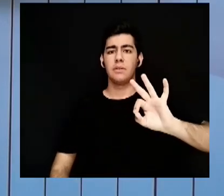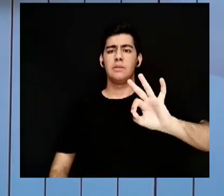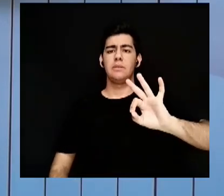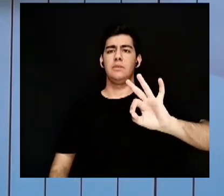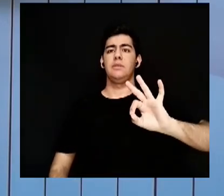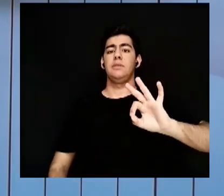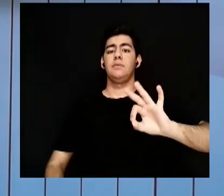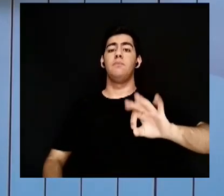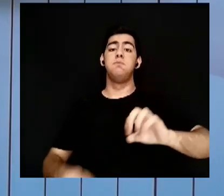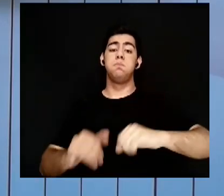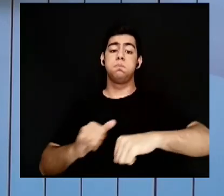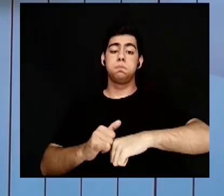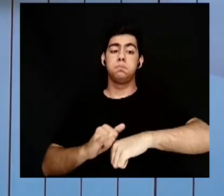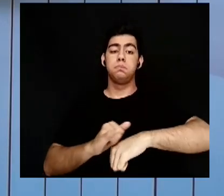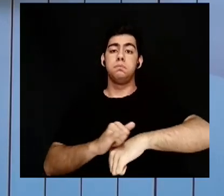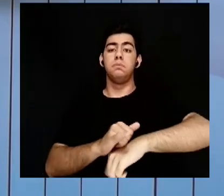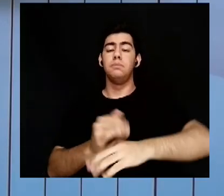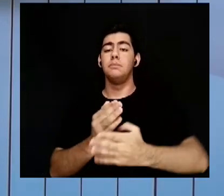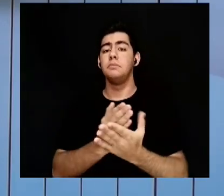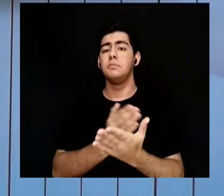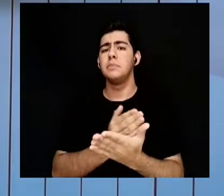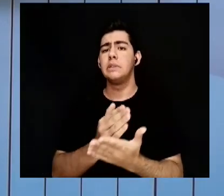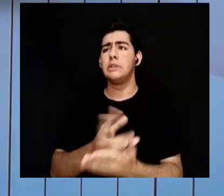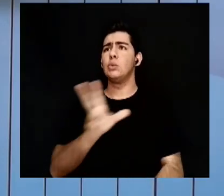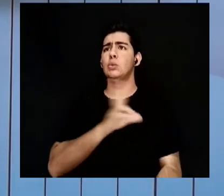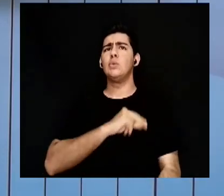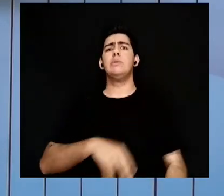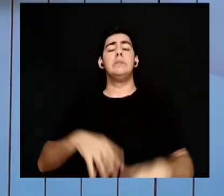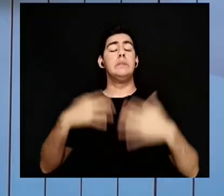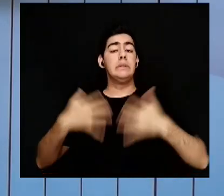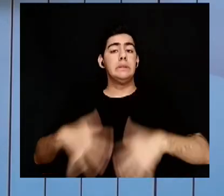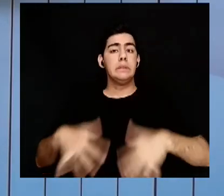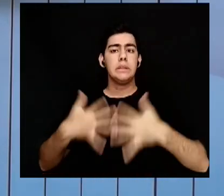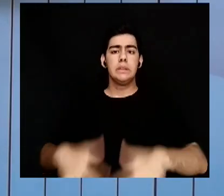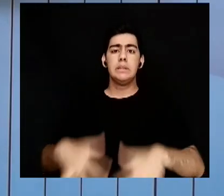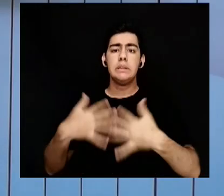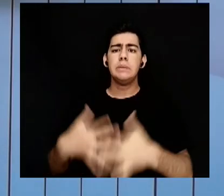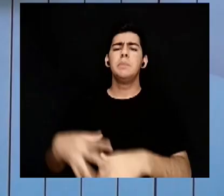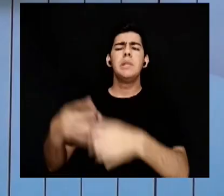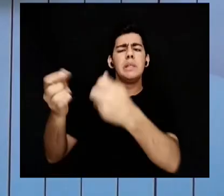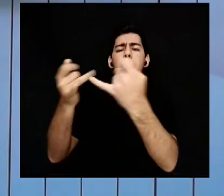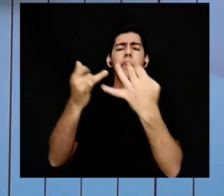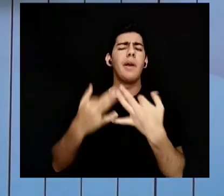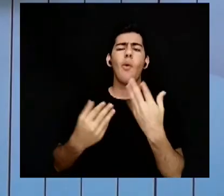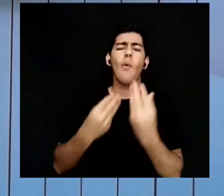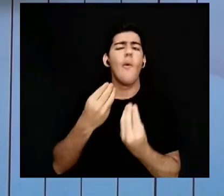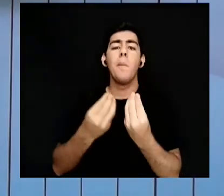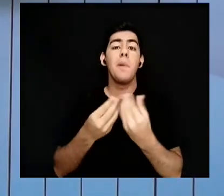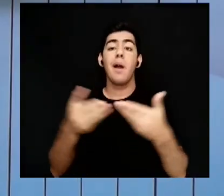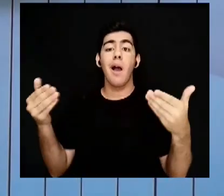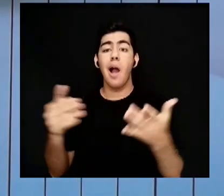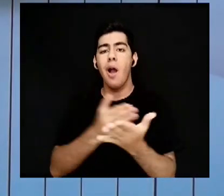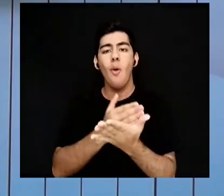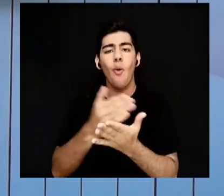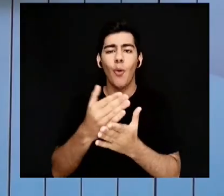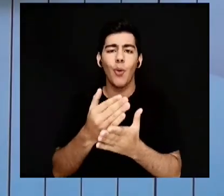sua avaliação, o que explica esse crescimento tão rápido, né, da obesidade no Brasil?